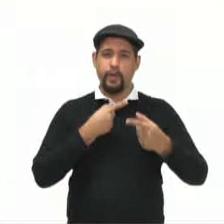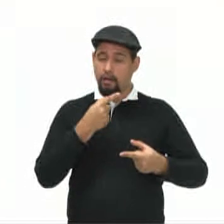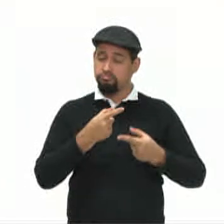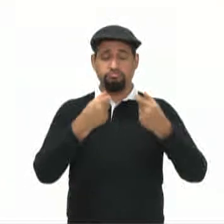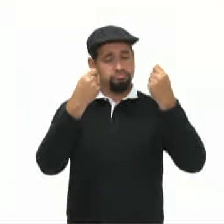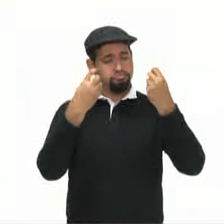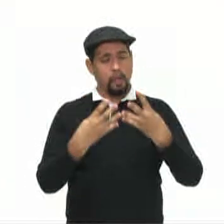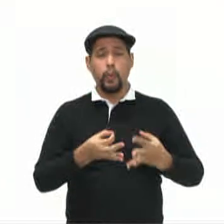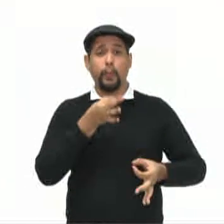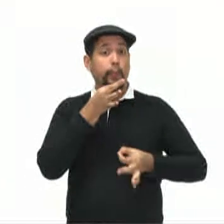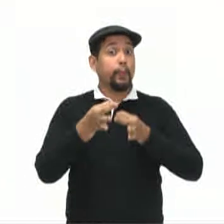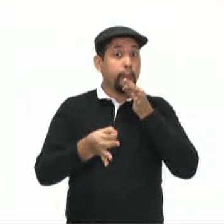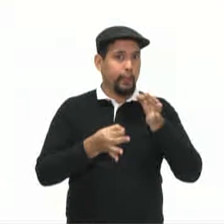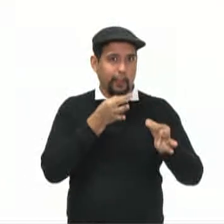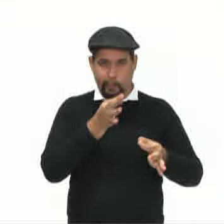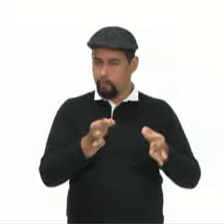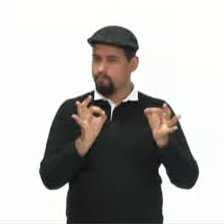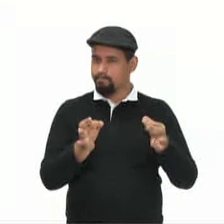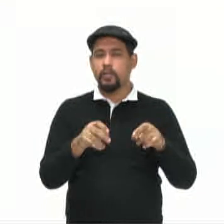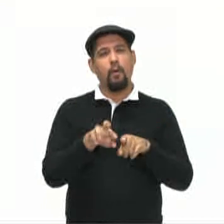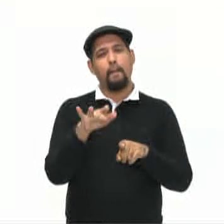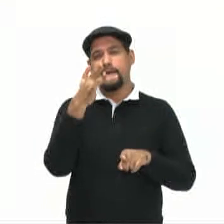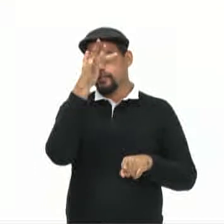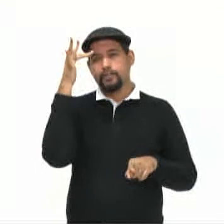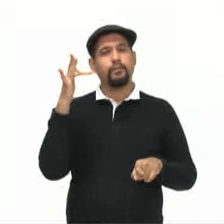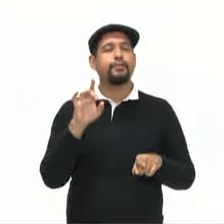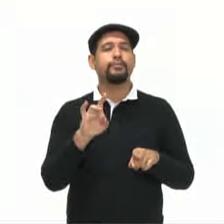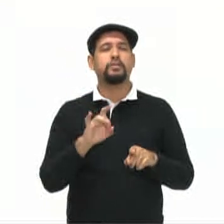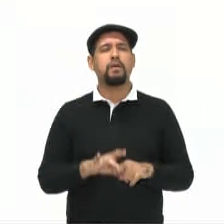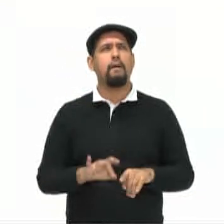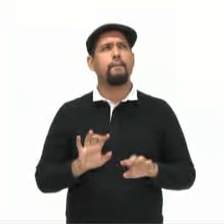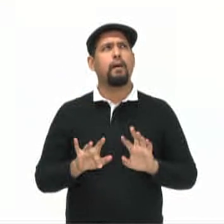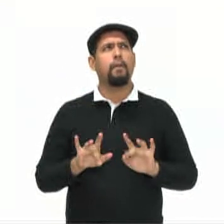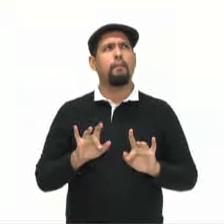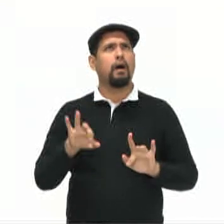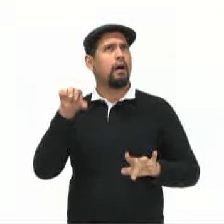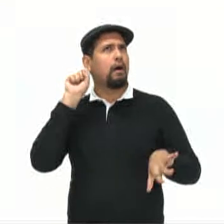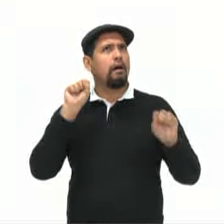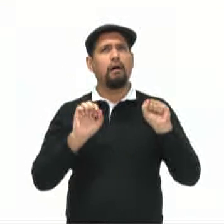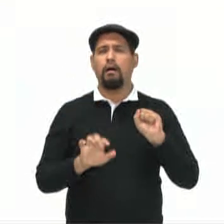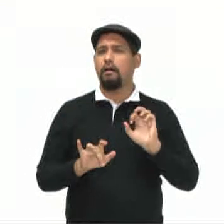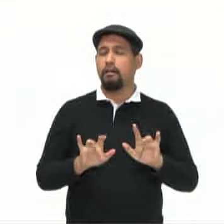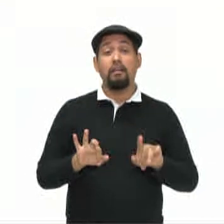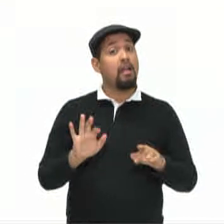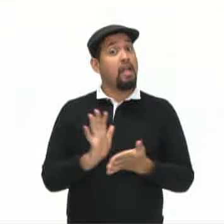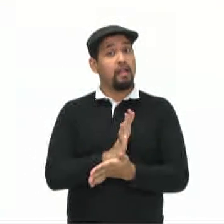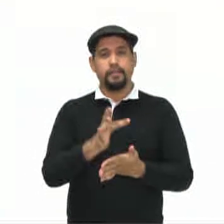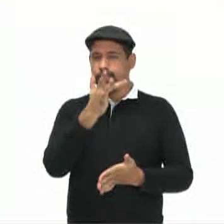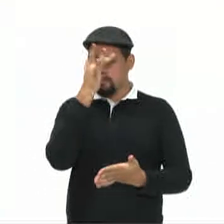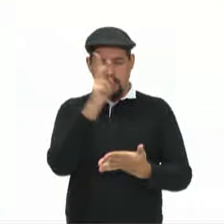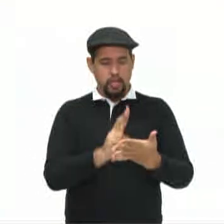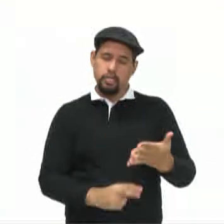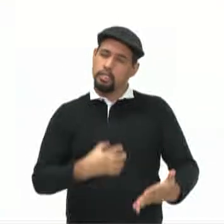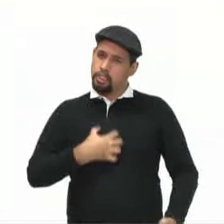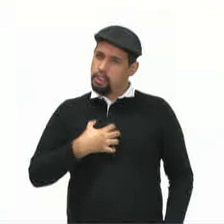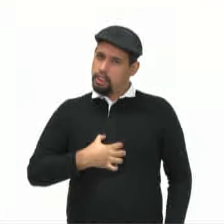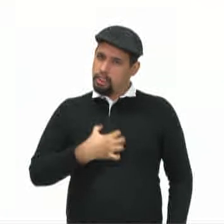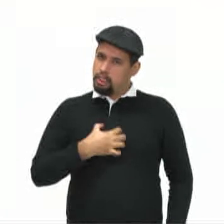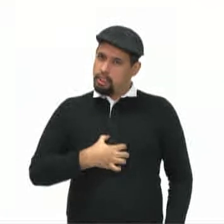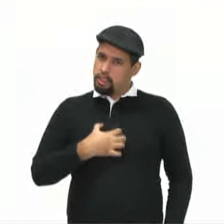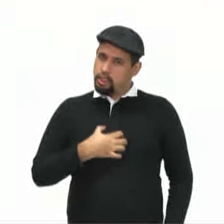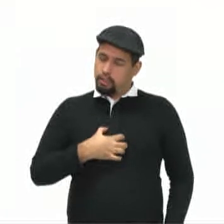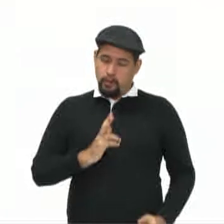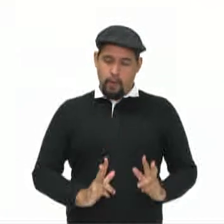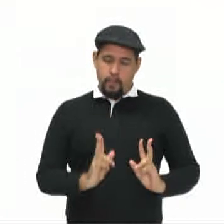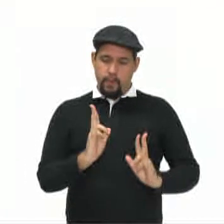outras pessoas tocam piano de ouvido. De vez em quando, um leitor culto se irrita comigo e me manda um recorte